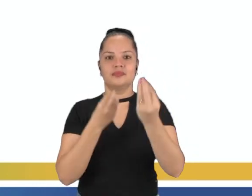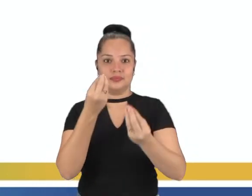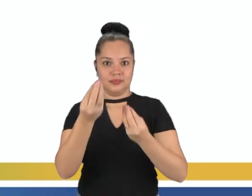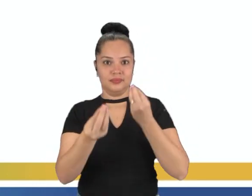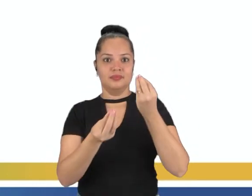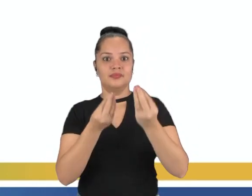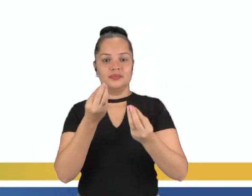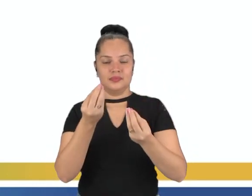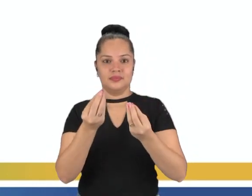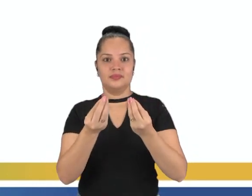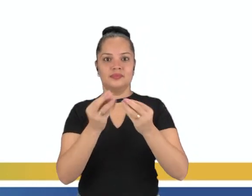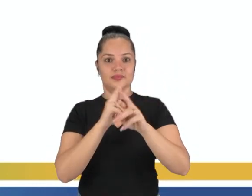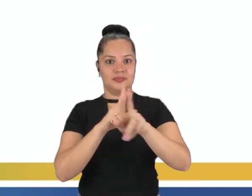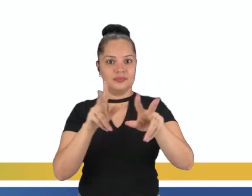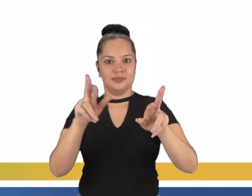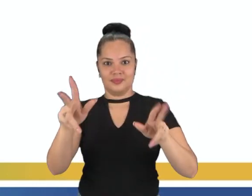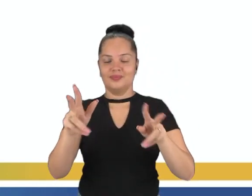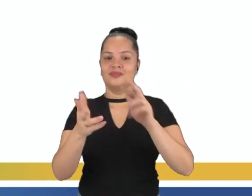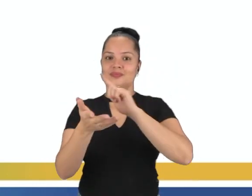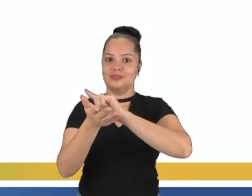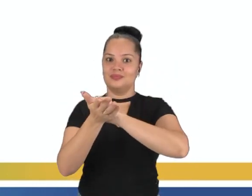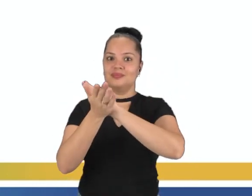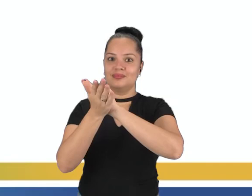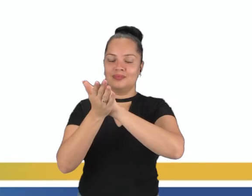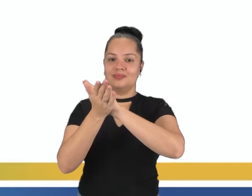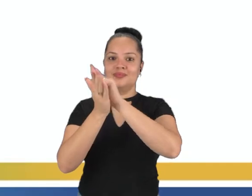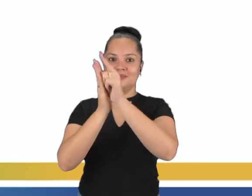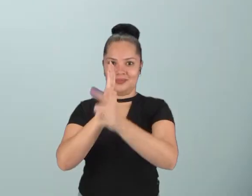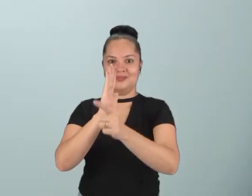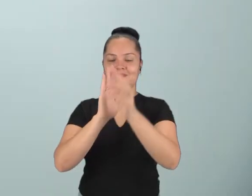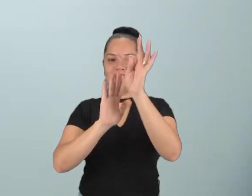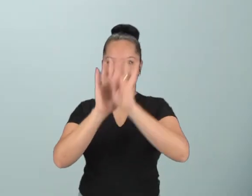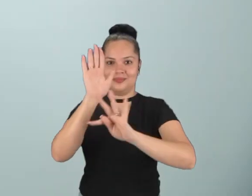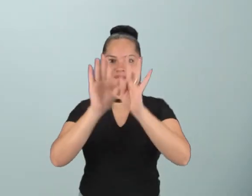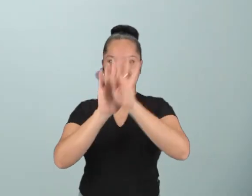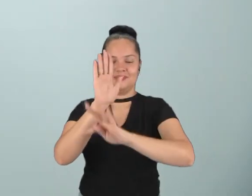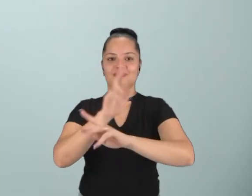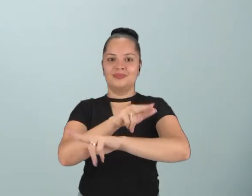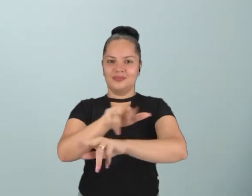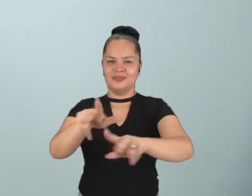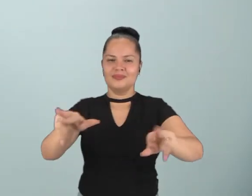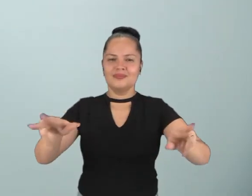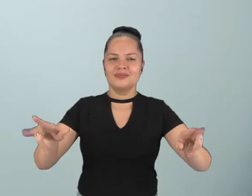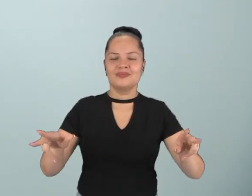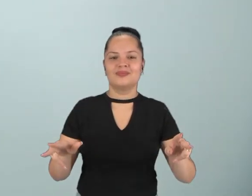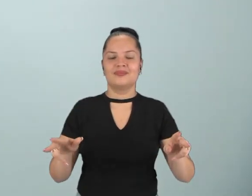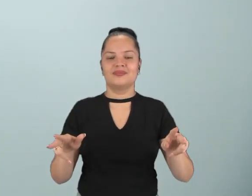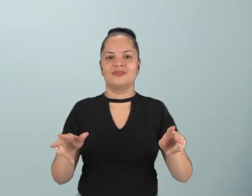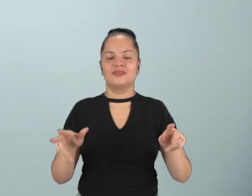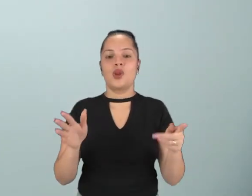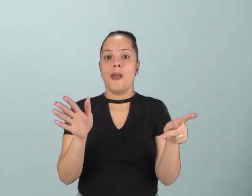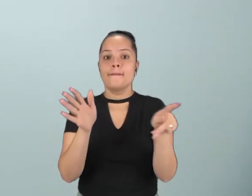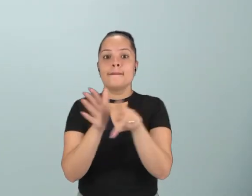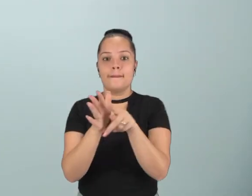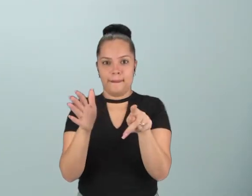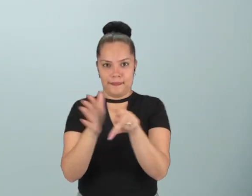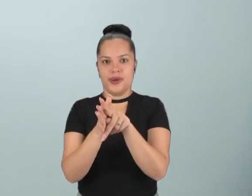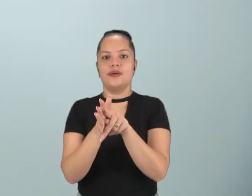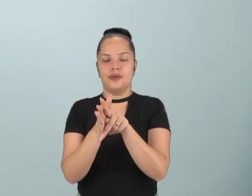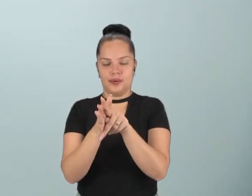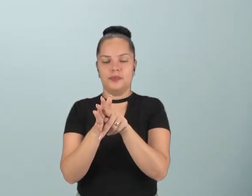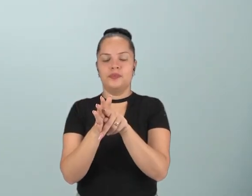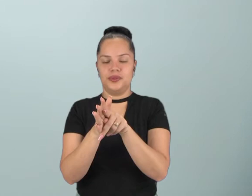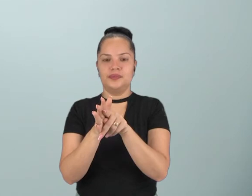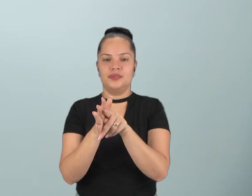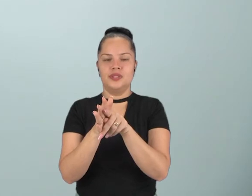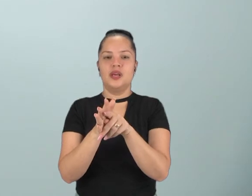tantos outros gêneros textuais. Então, esses gêneros textuais são aqueles detalhes, né, aquelas características que